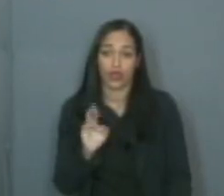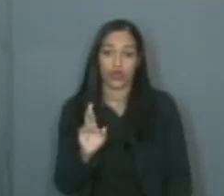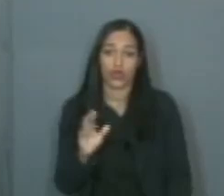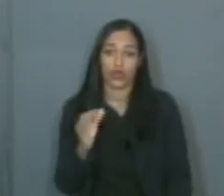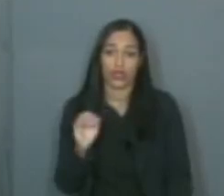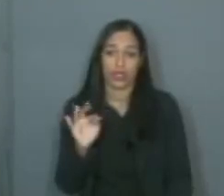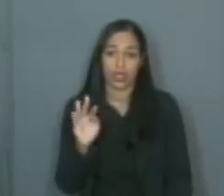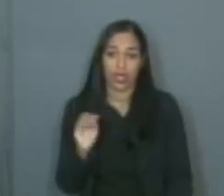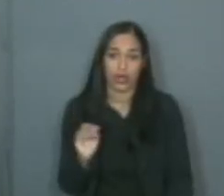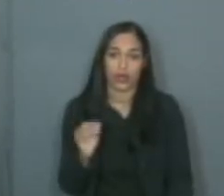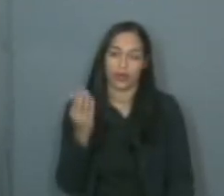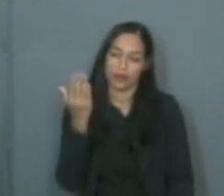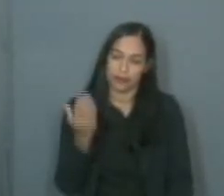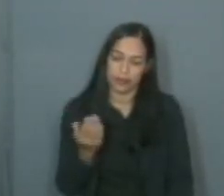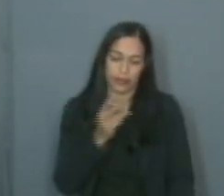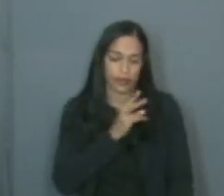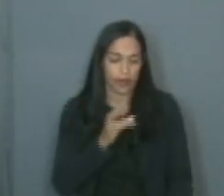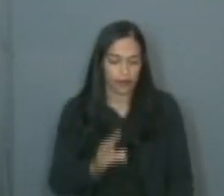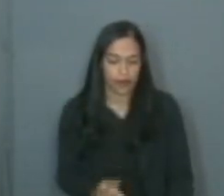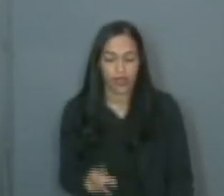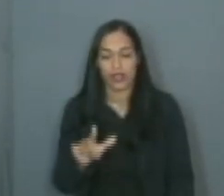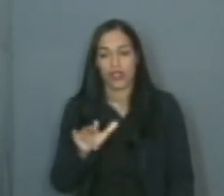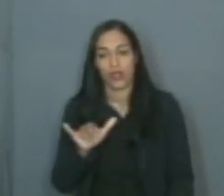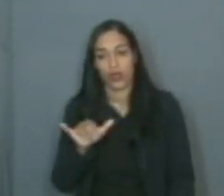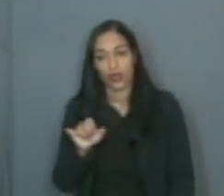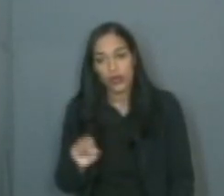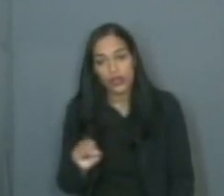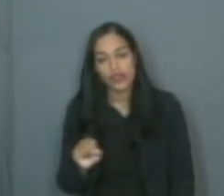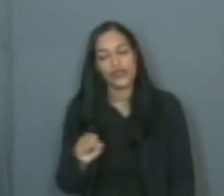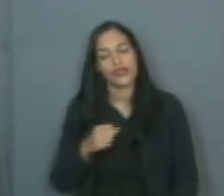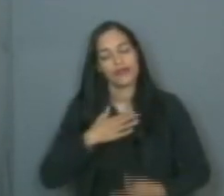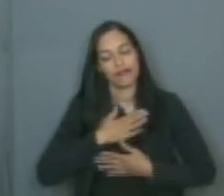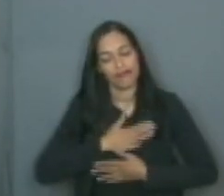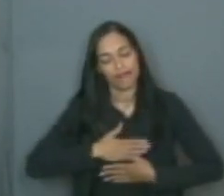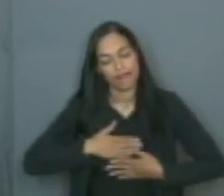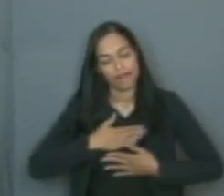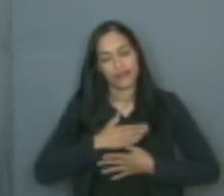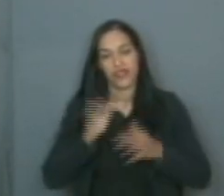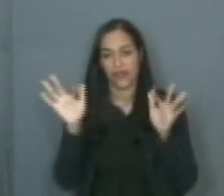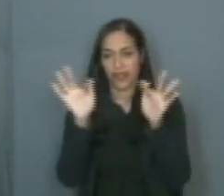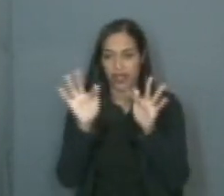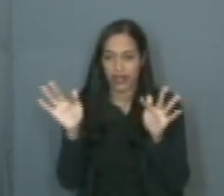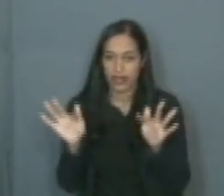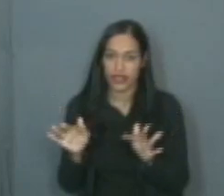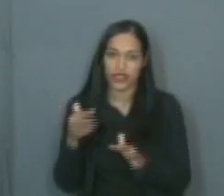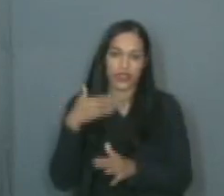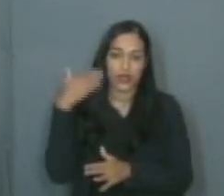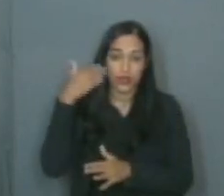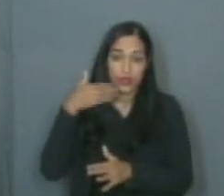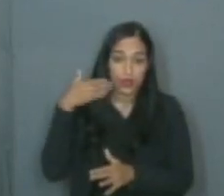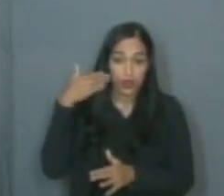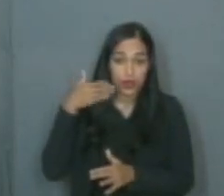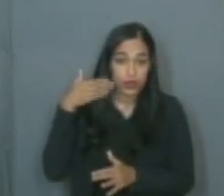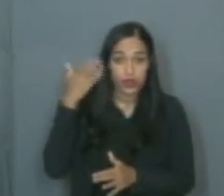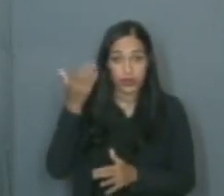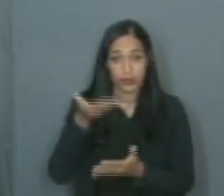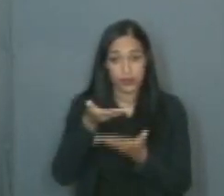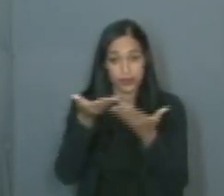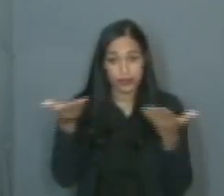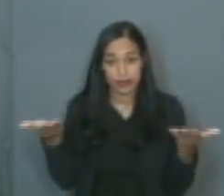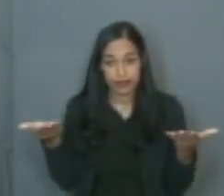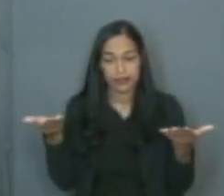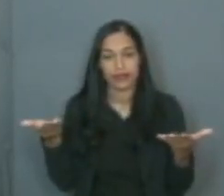Vossa Excelência, vereador Luiz Eustáquio, muito feliz nas suas palavras, que os pares